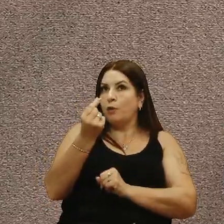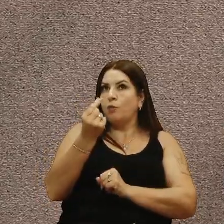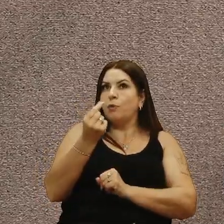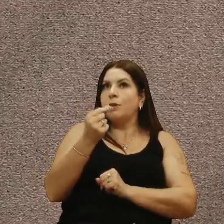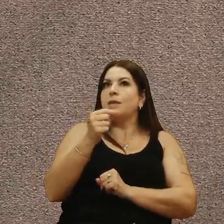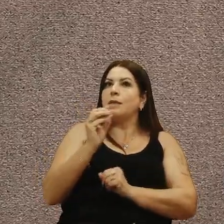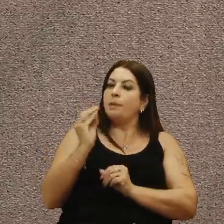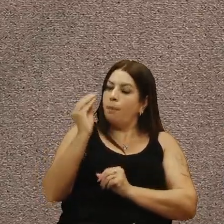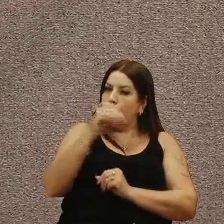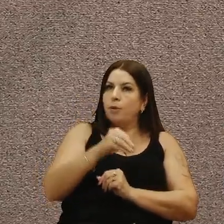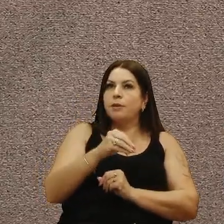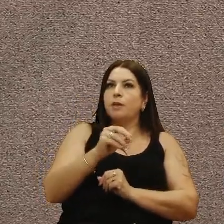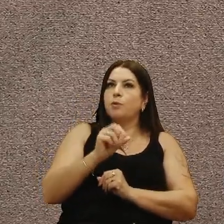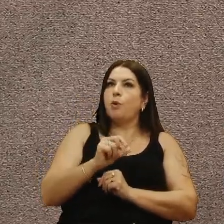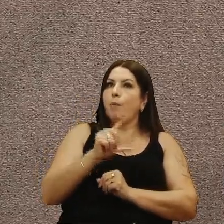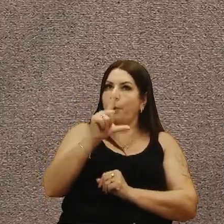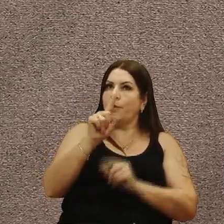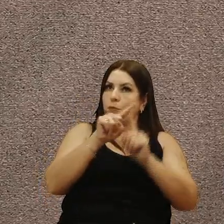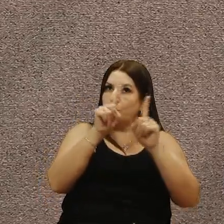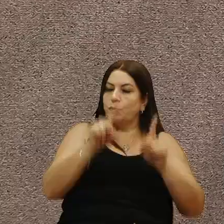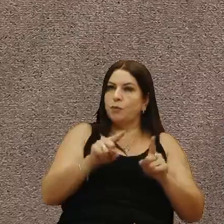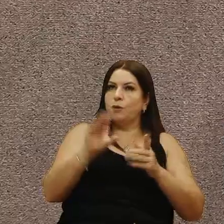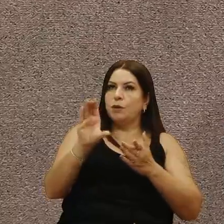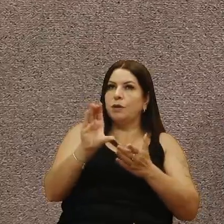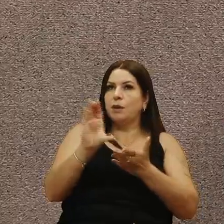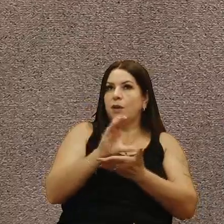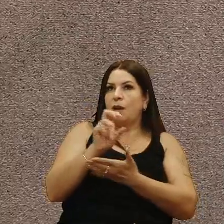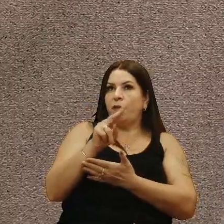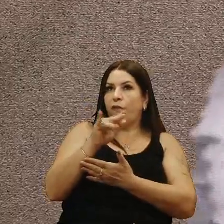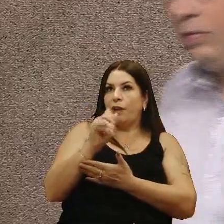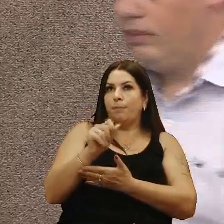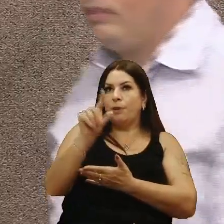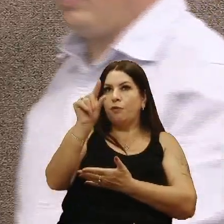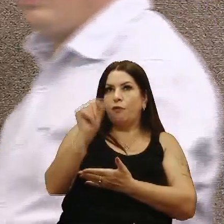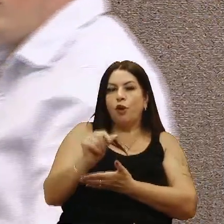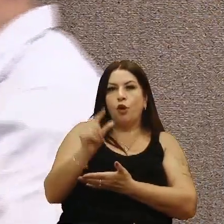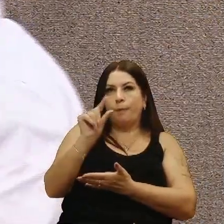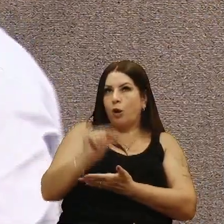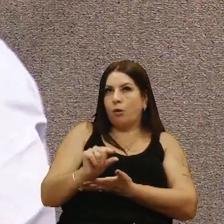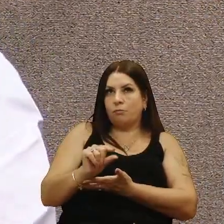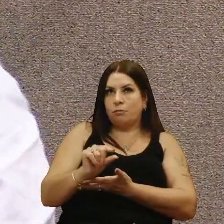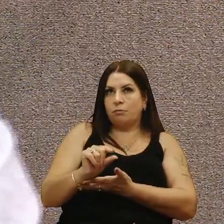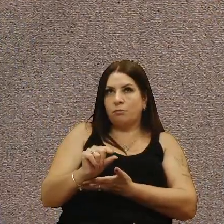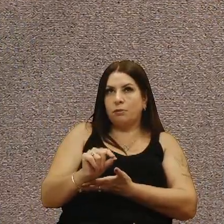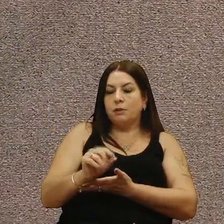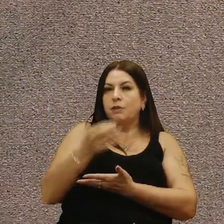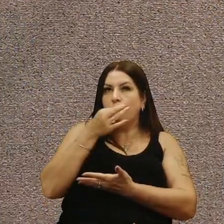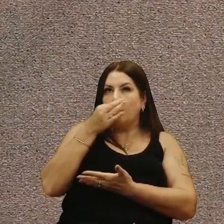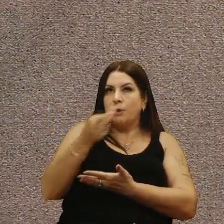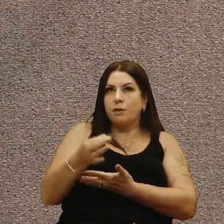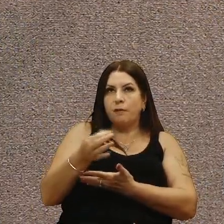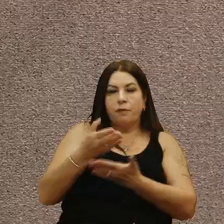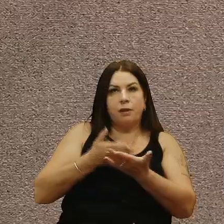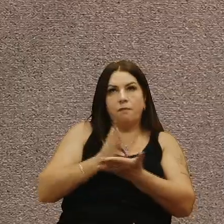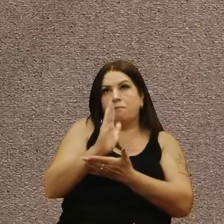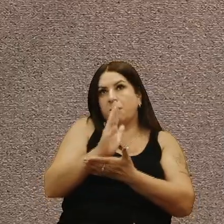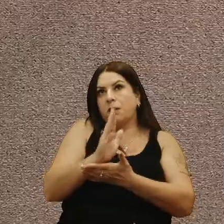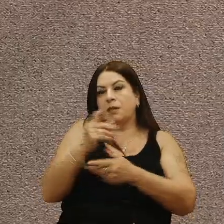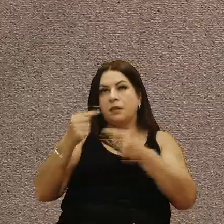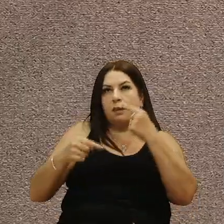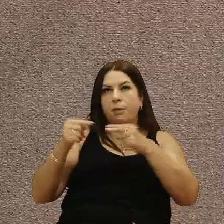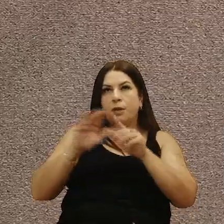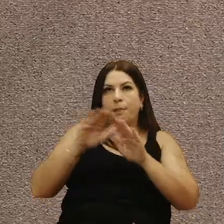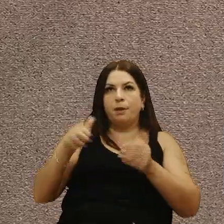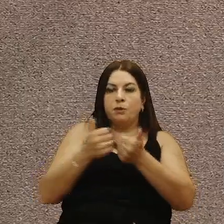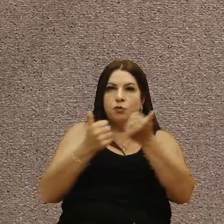sim colocado, o aumento para os servidores e a verba indenizatória com um valor menor, apenas isso. Se esta posição foi vencida num debate na mesa